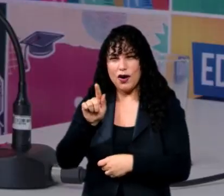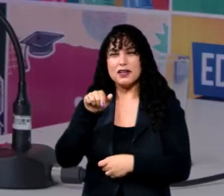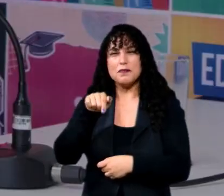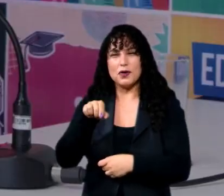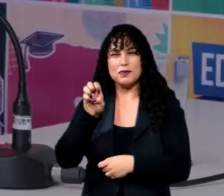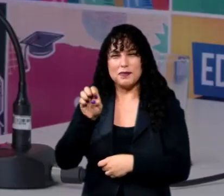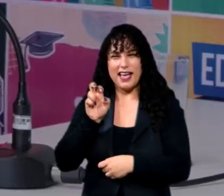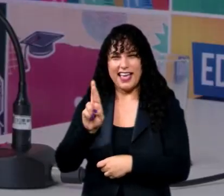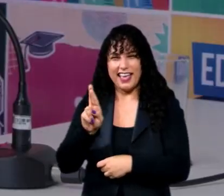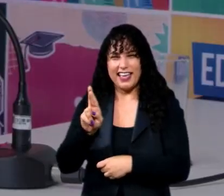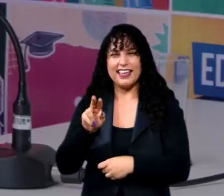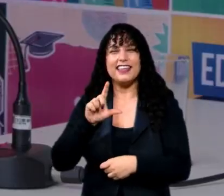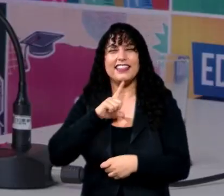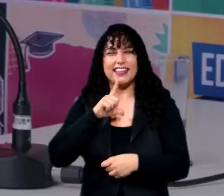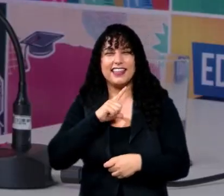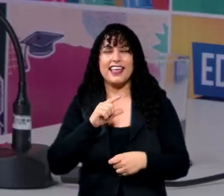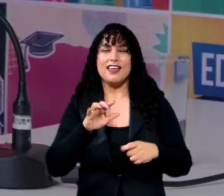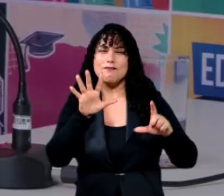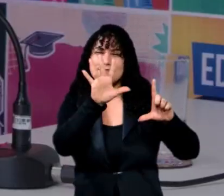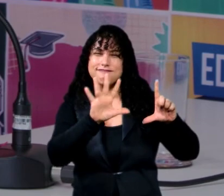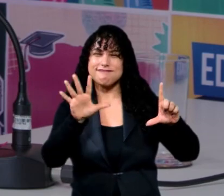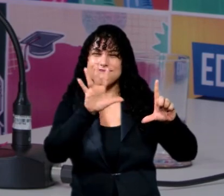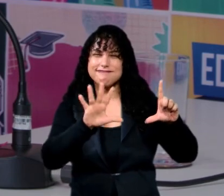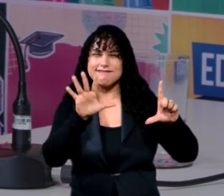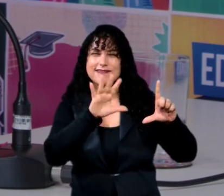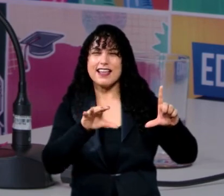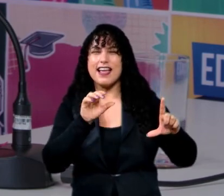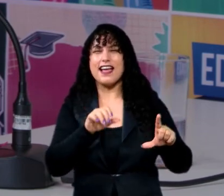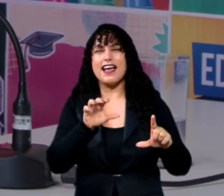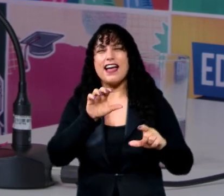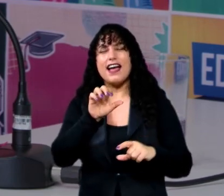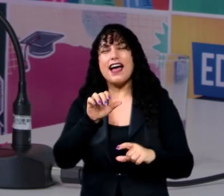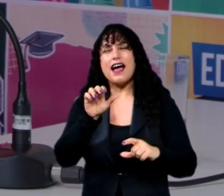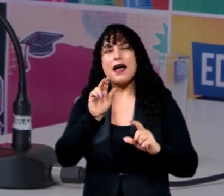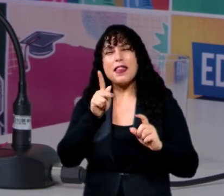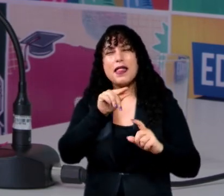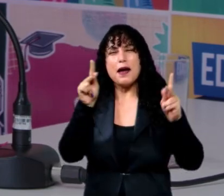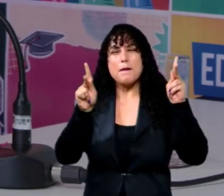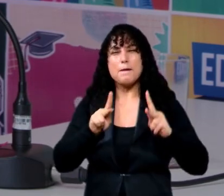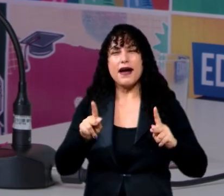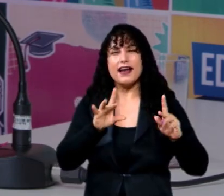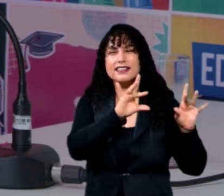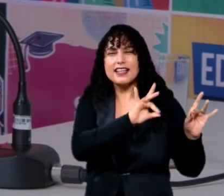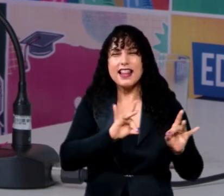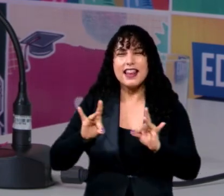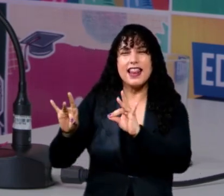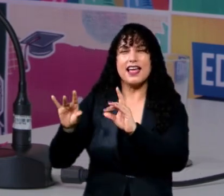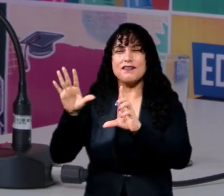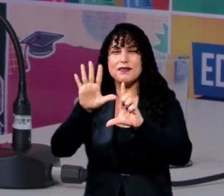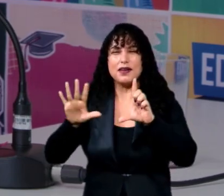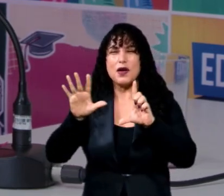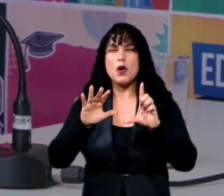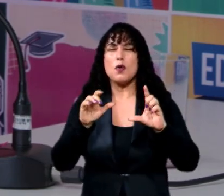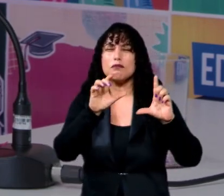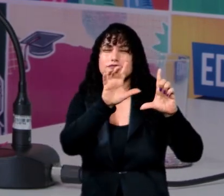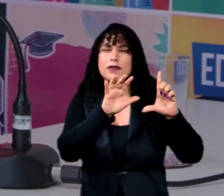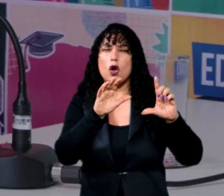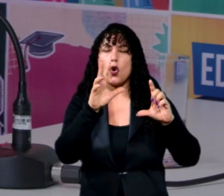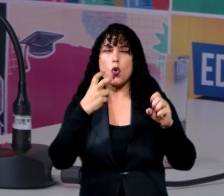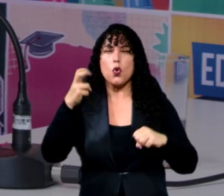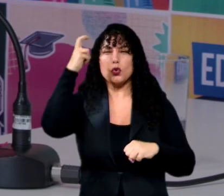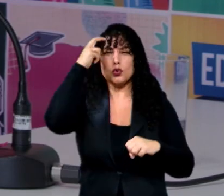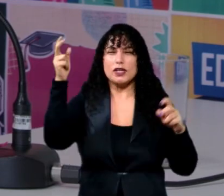unipazead.org.br. E ali tem um banner da Avipaz que é direcionado para a plataforma. É Isso, isso? tem um banner Cultura de Paz